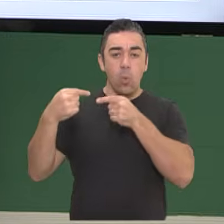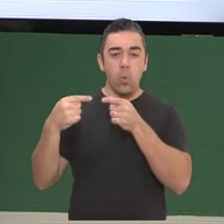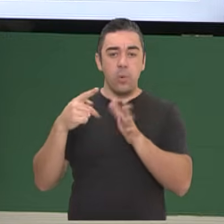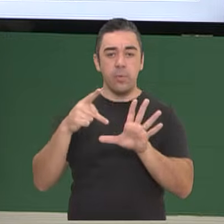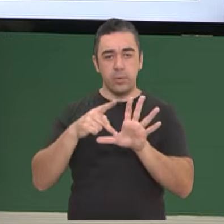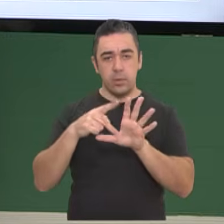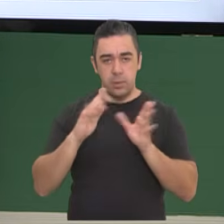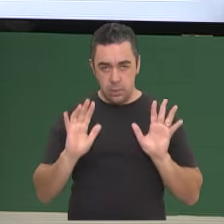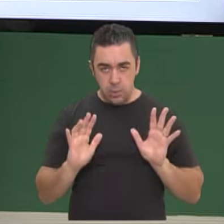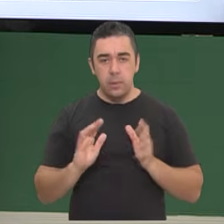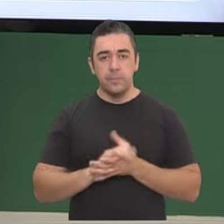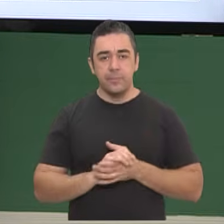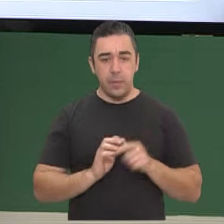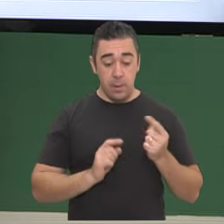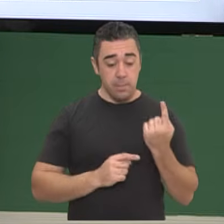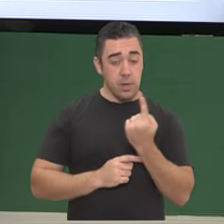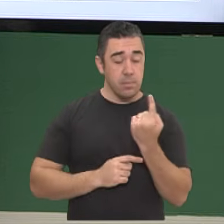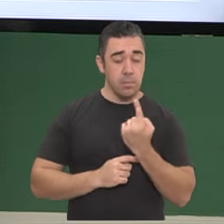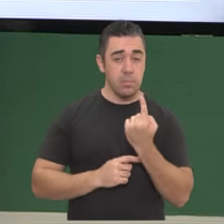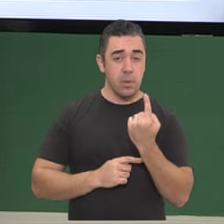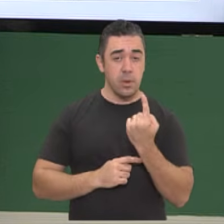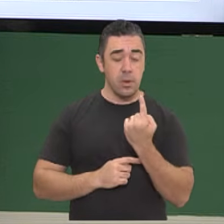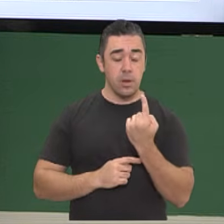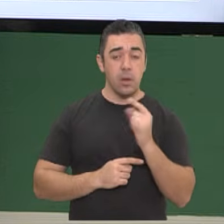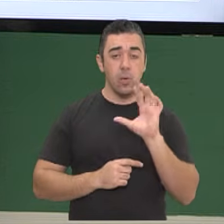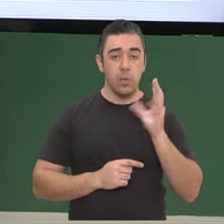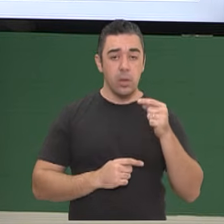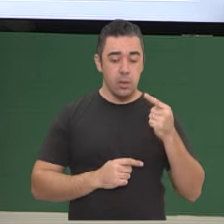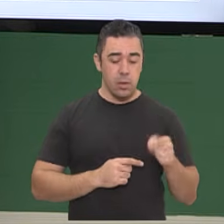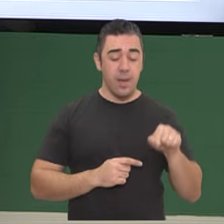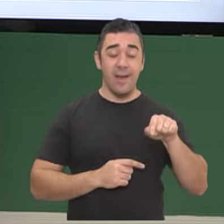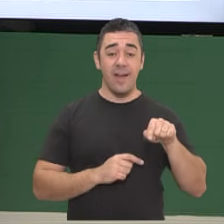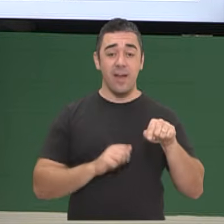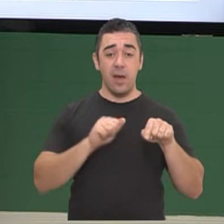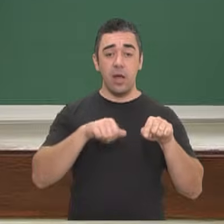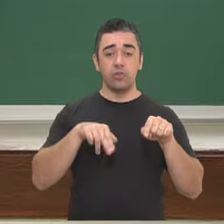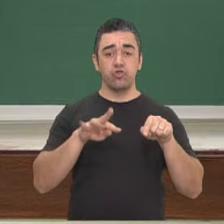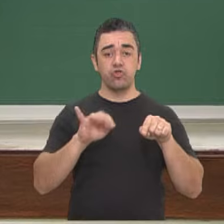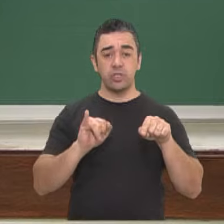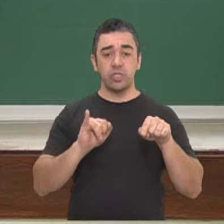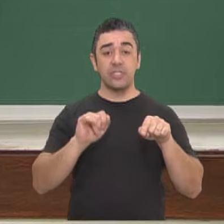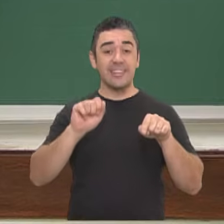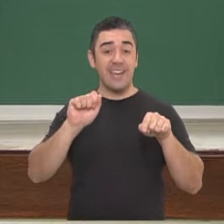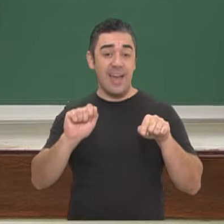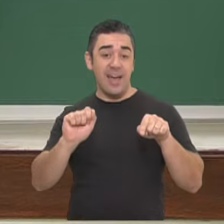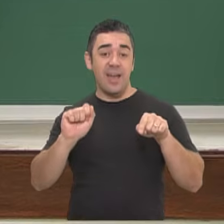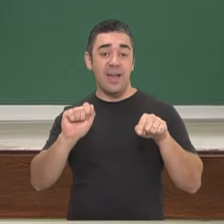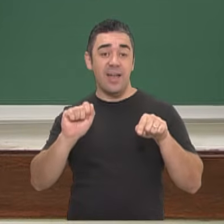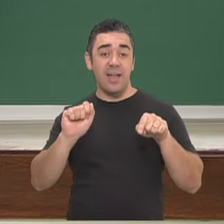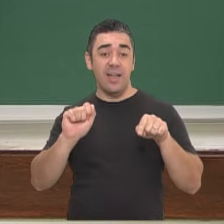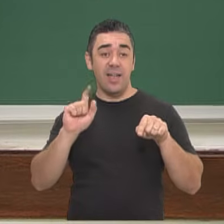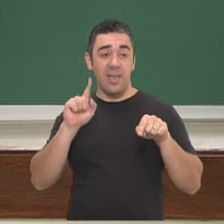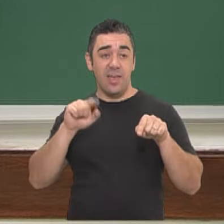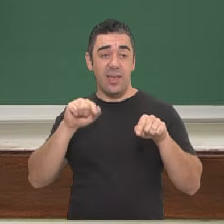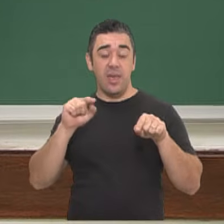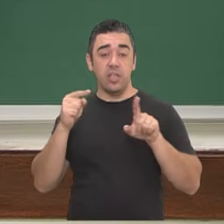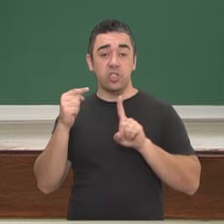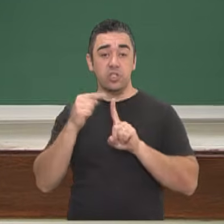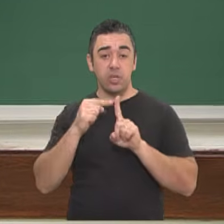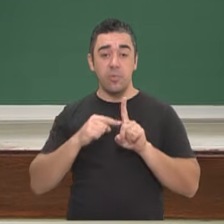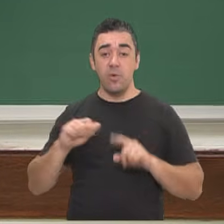primeira pessoa, só houve reação com o soro anti-A. Então, qual que é o tipo sanguíneo dela?